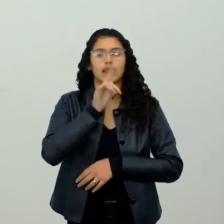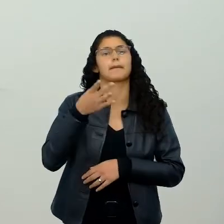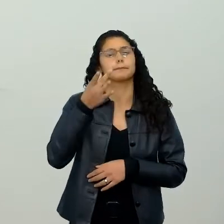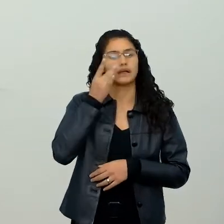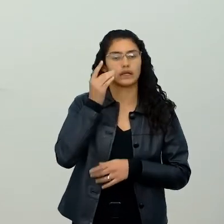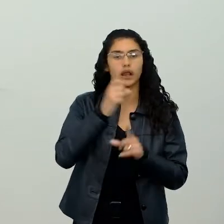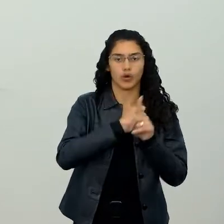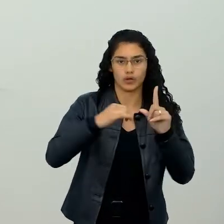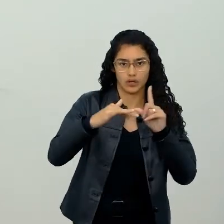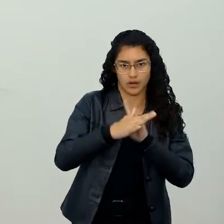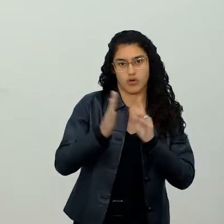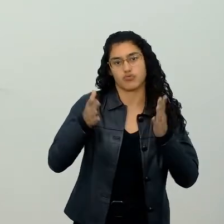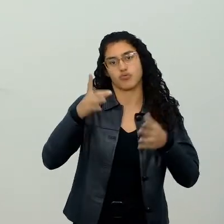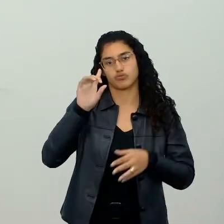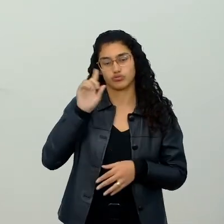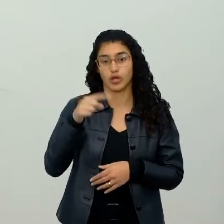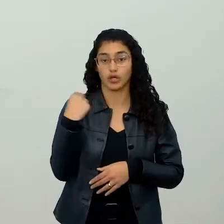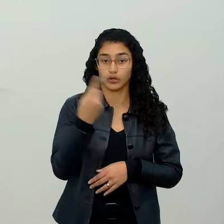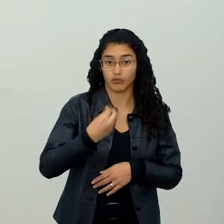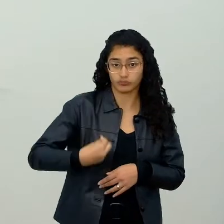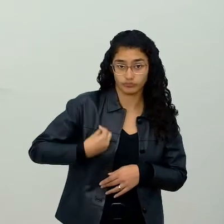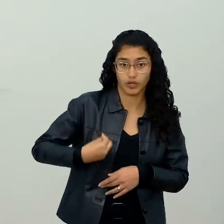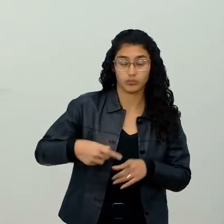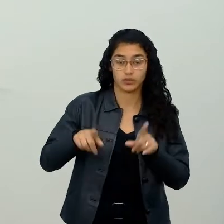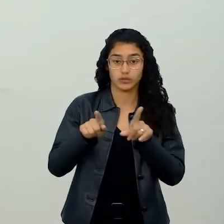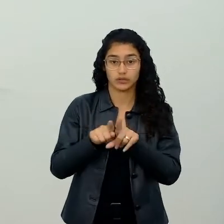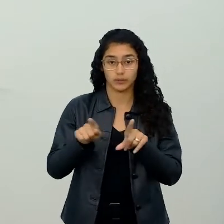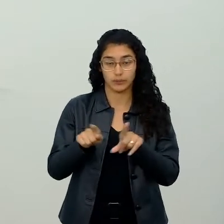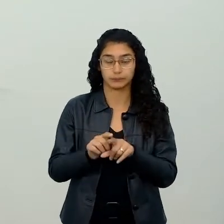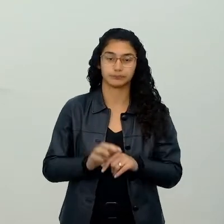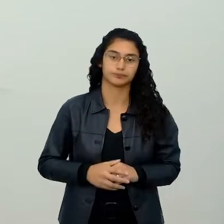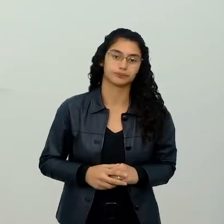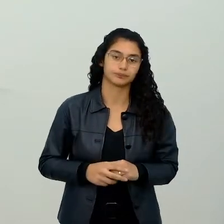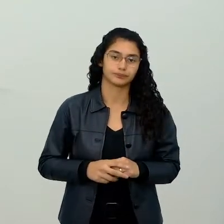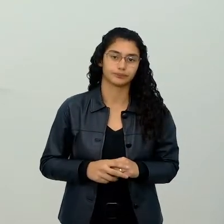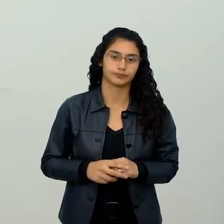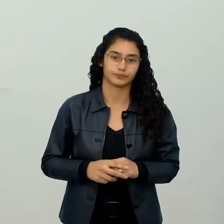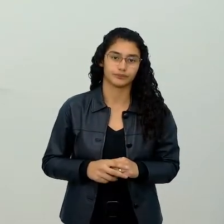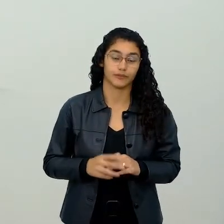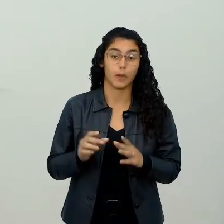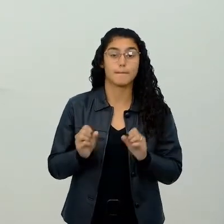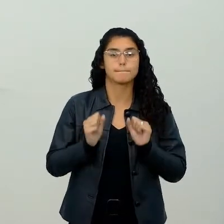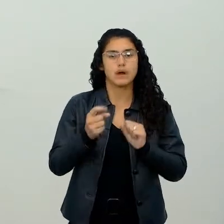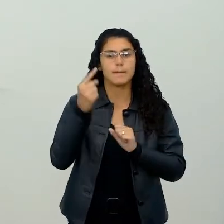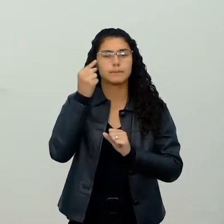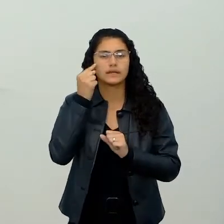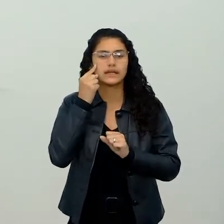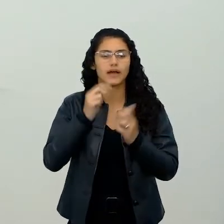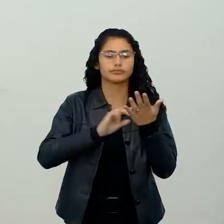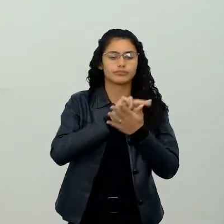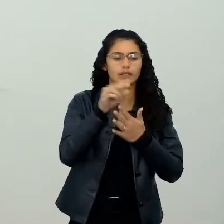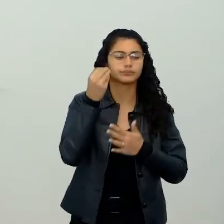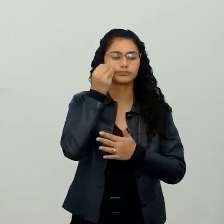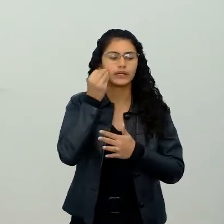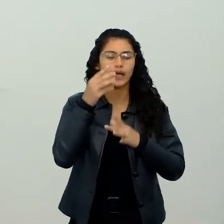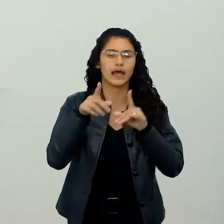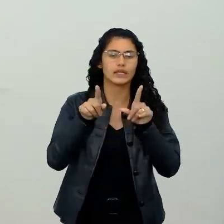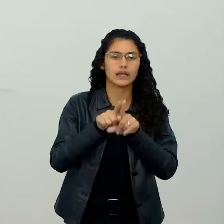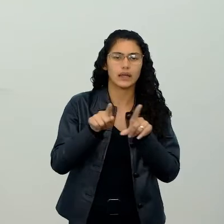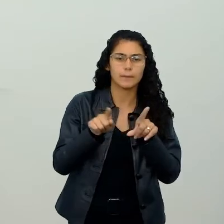nas sociedades em que nós vivemos, para além dela também, né? Enfim, a gente pode pensar em outras experiências,